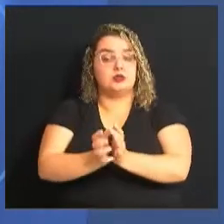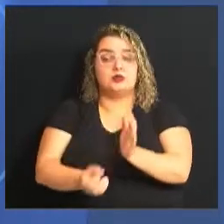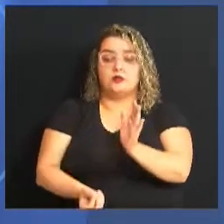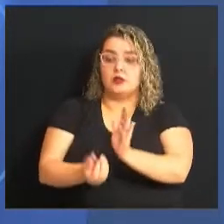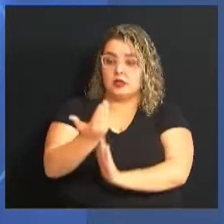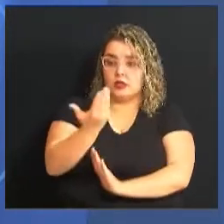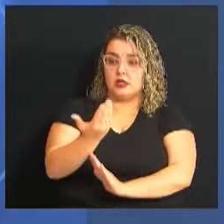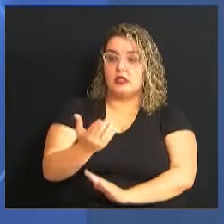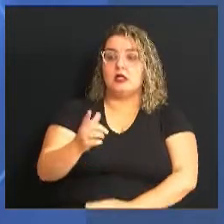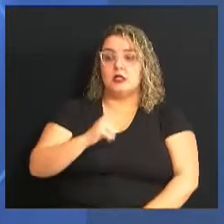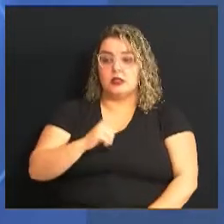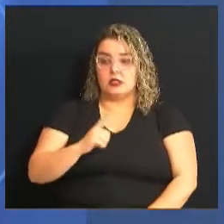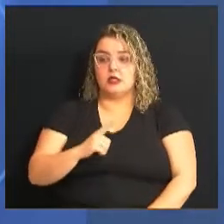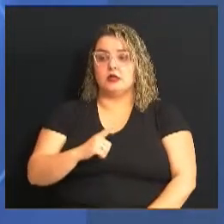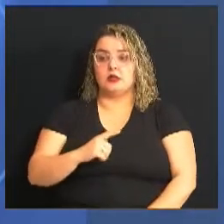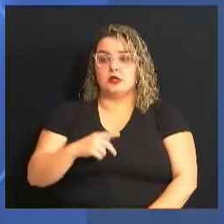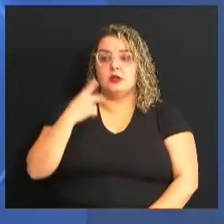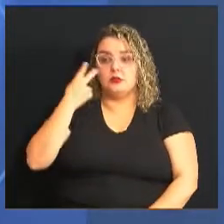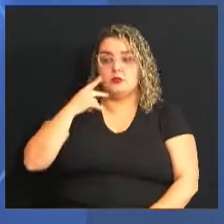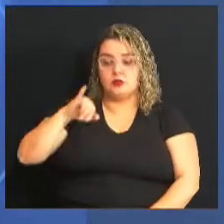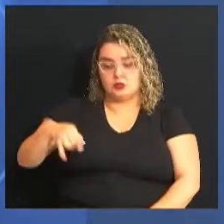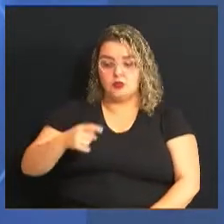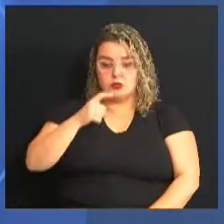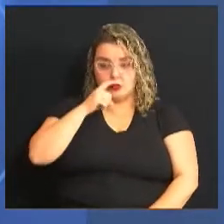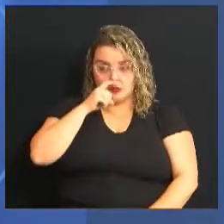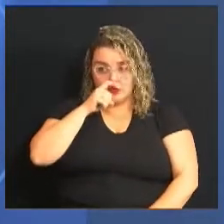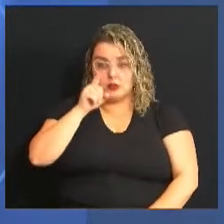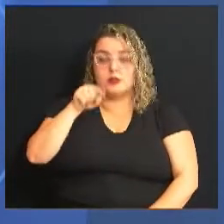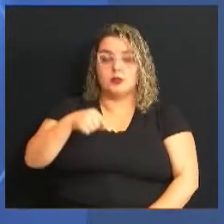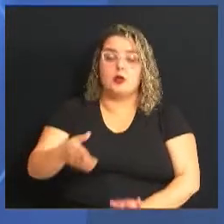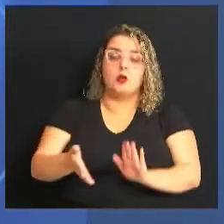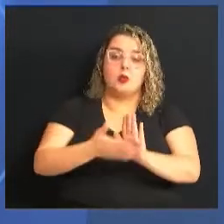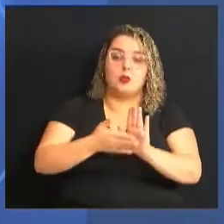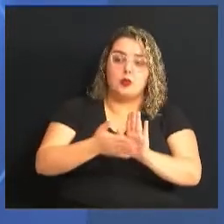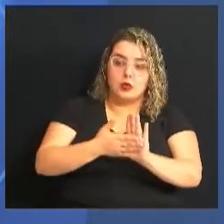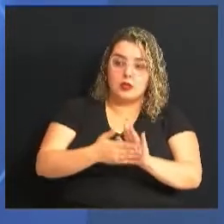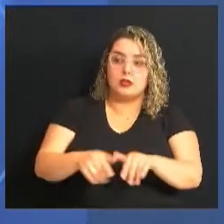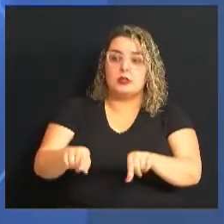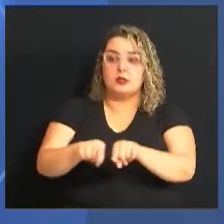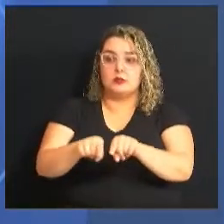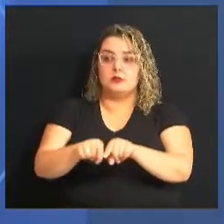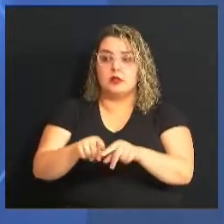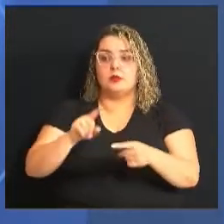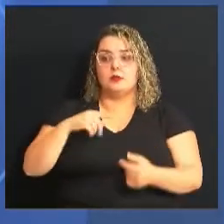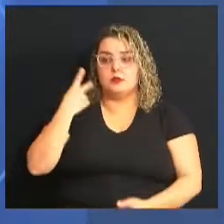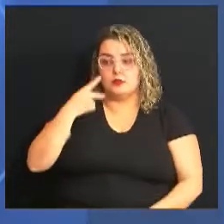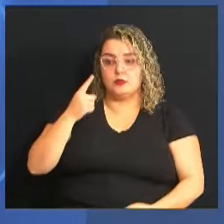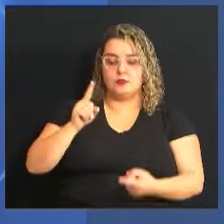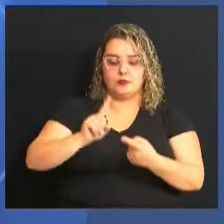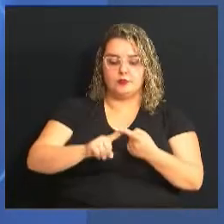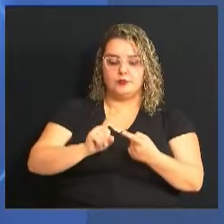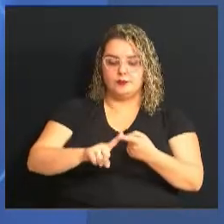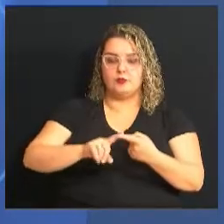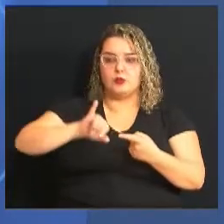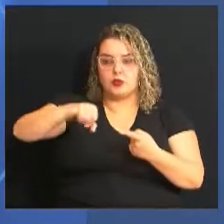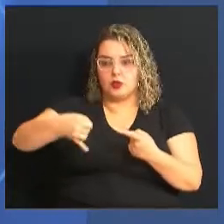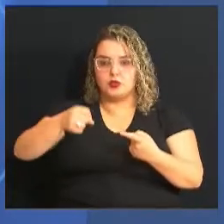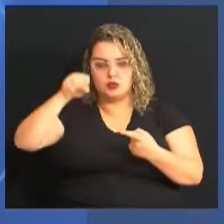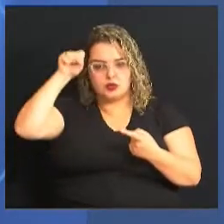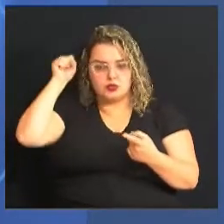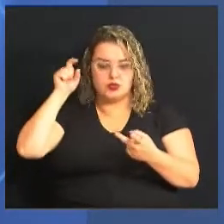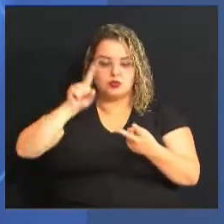e tem, além do vereador Jorge Schneider, que é o propositor, também os vereadores Juscelino da